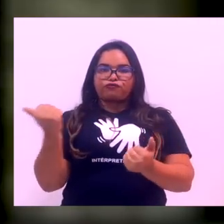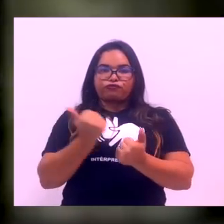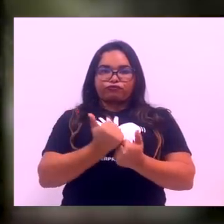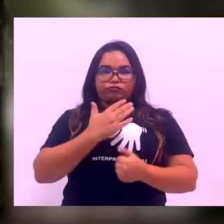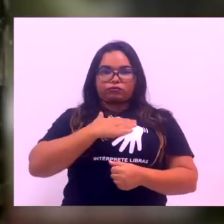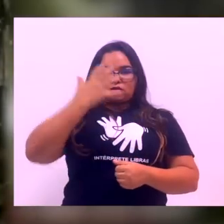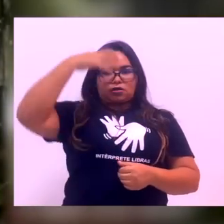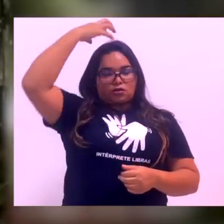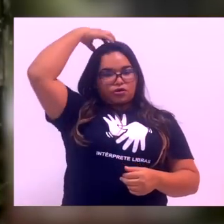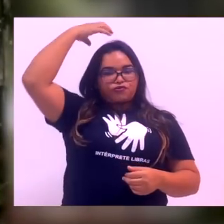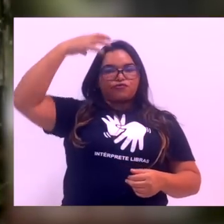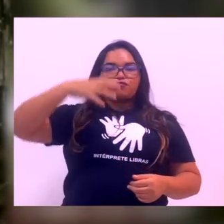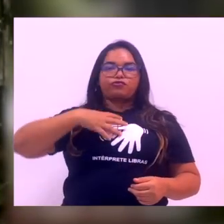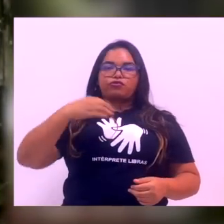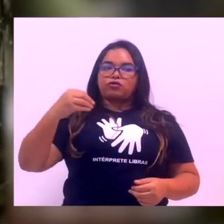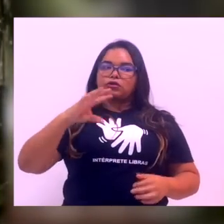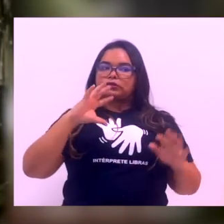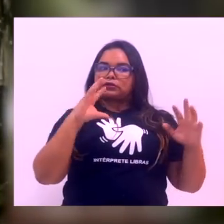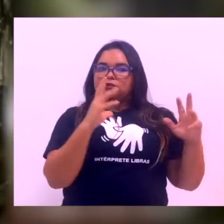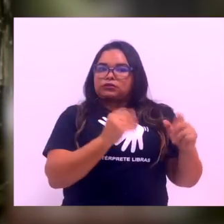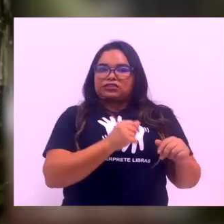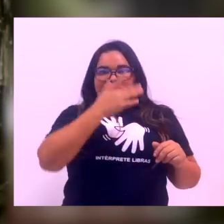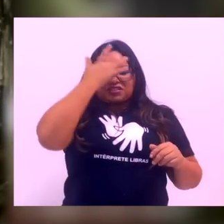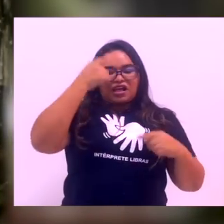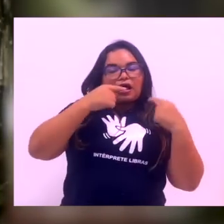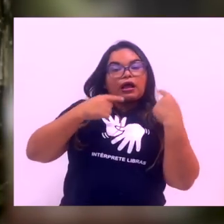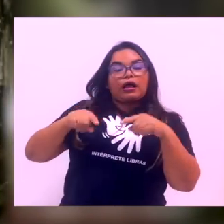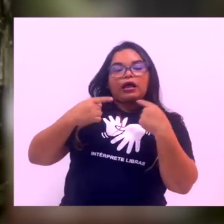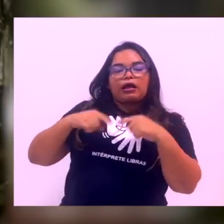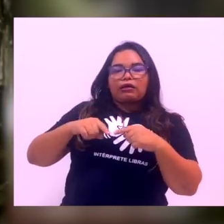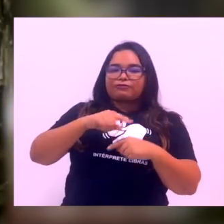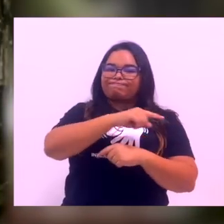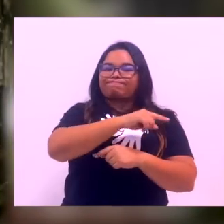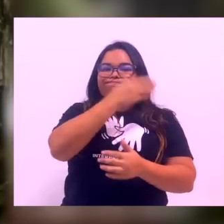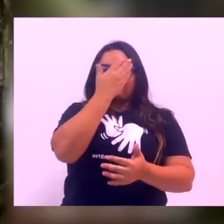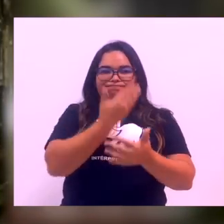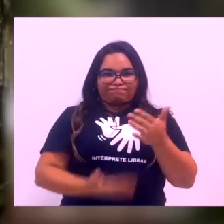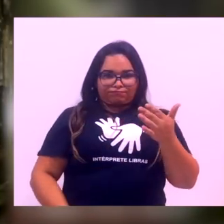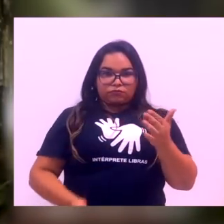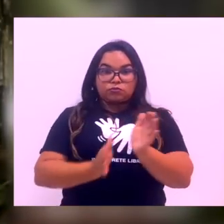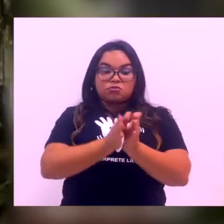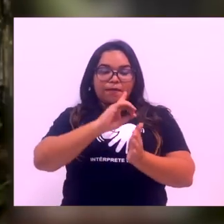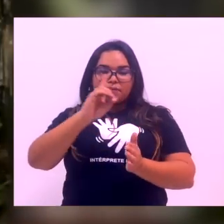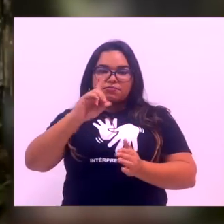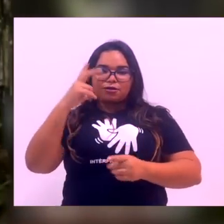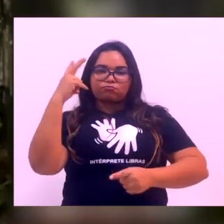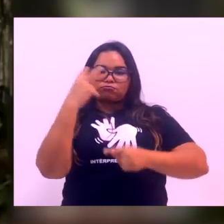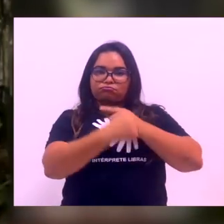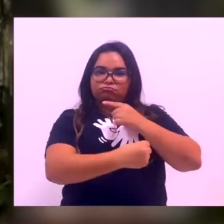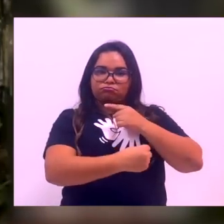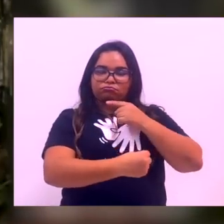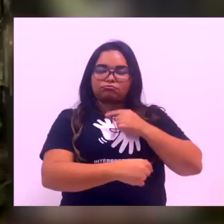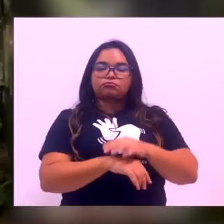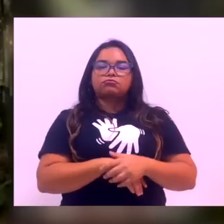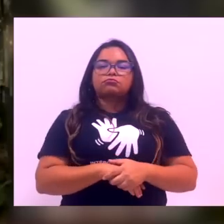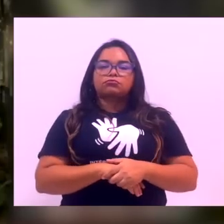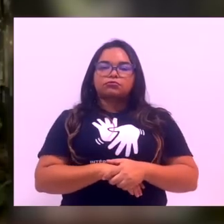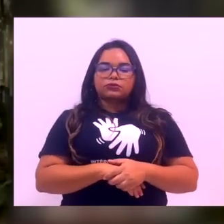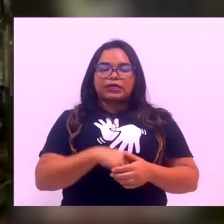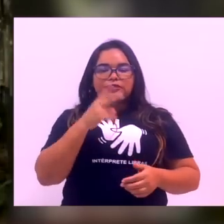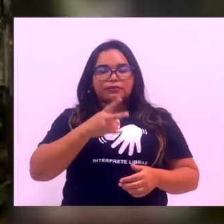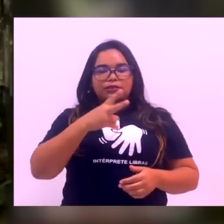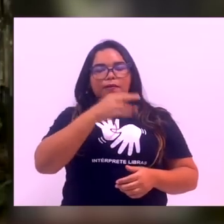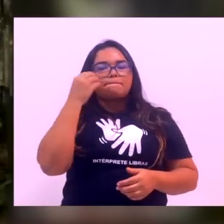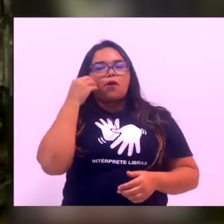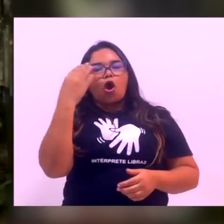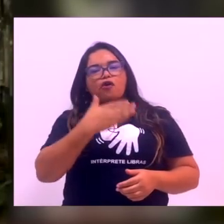uma famosa inscrição: eu conferi o reino a meu filho Belsazar. Que os críticos mordam o pó da terra, que eles beijem